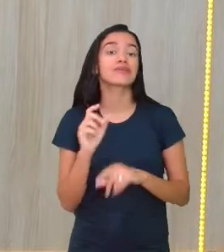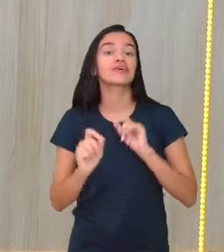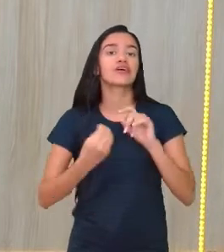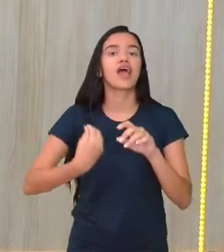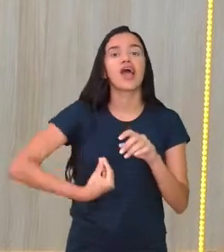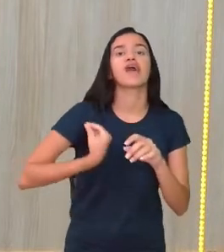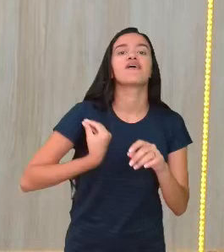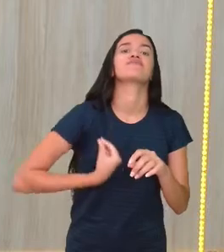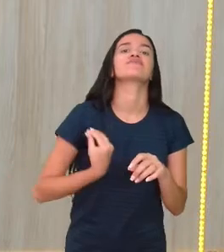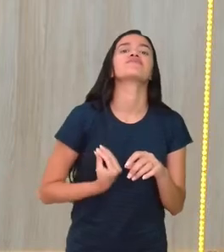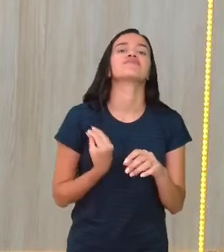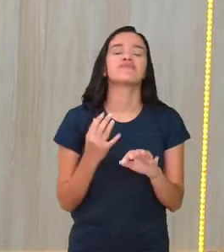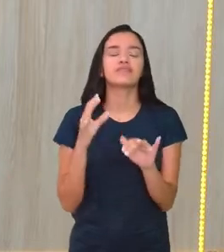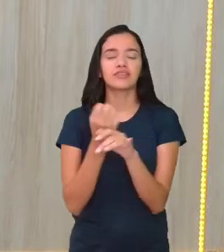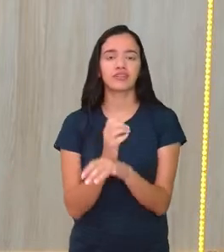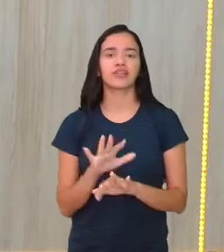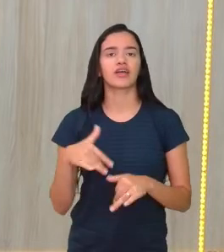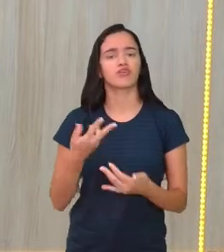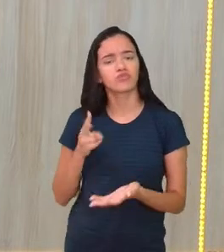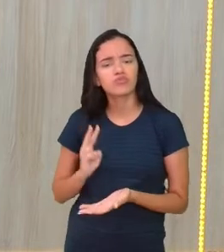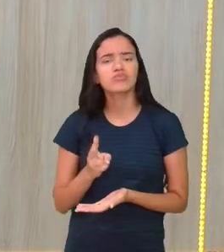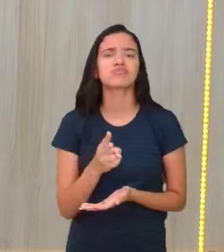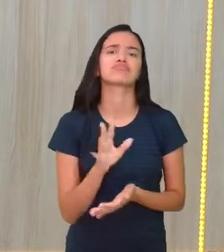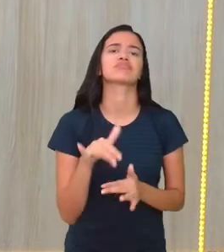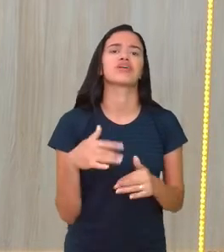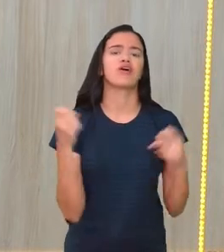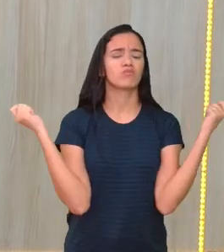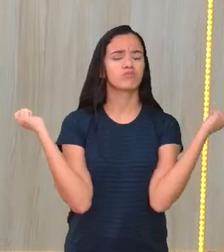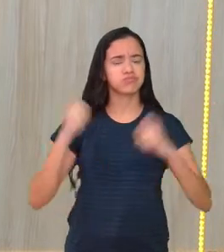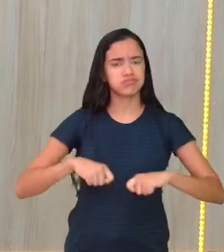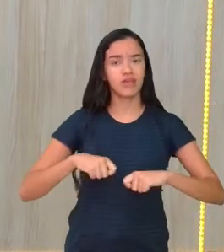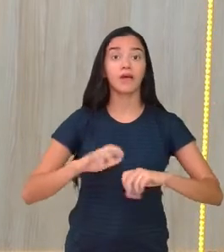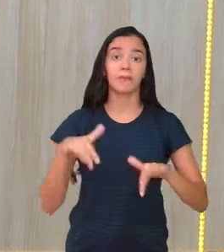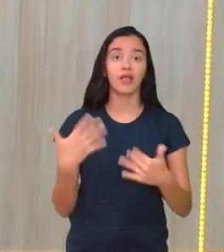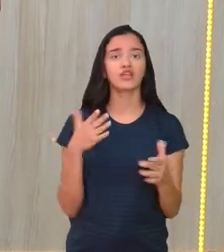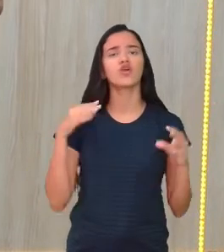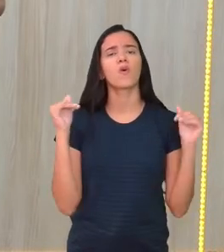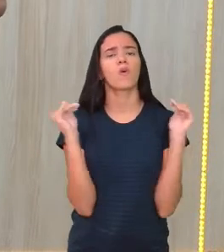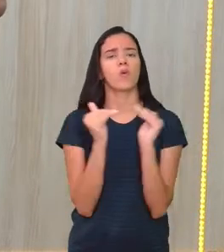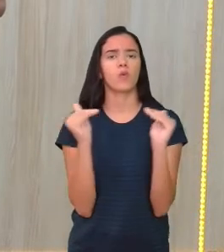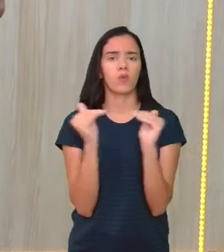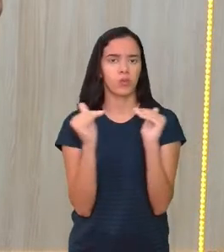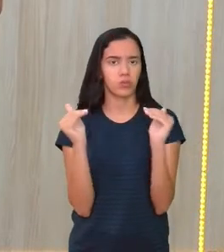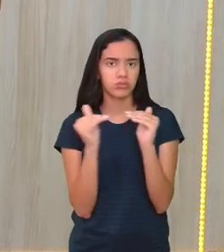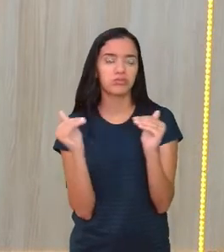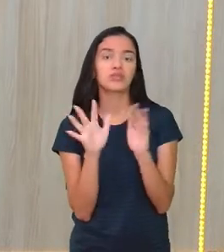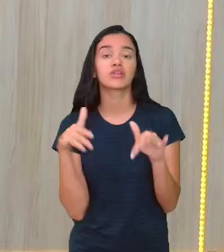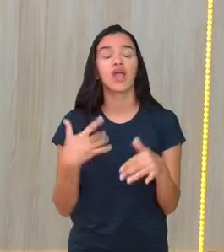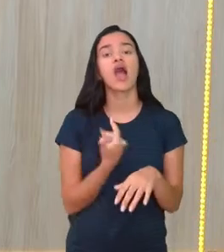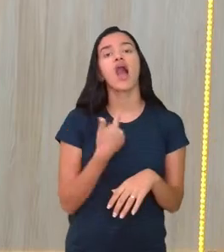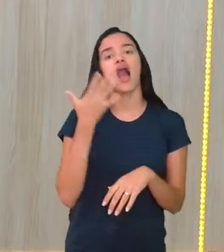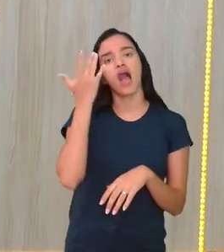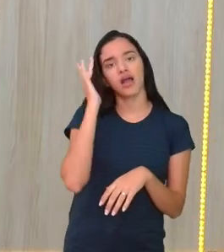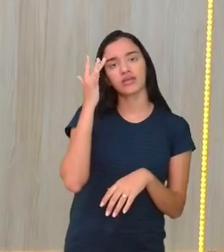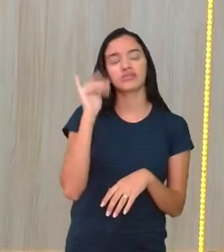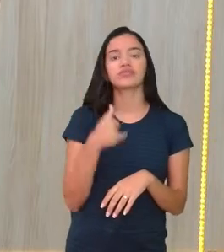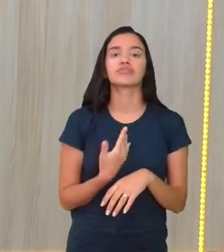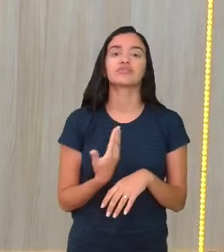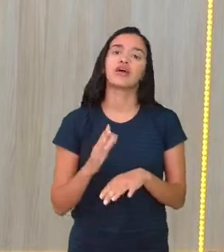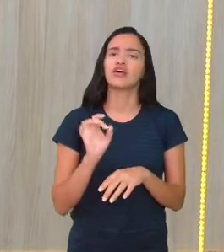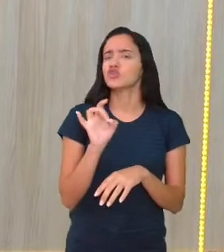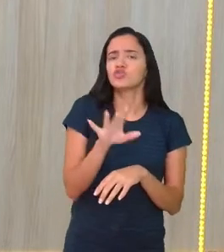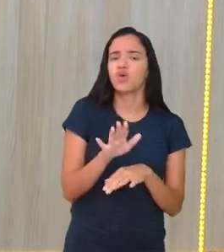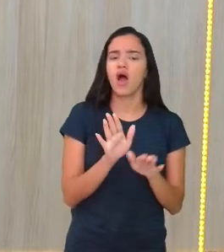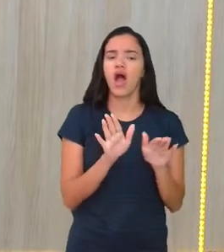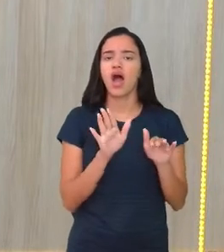a vida suportável. Vê que Não. forte isso, né? E eu concordo plenamente, né? Eu acho que a música é imprescindível à vida. Não